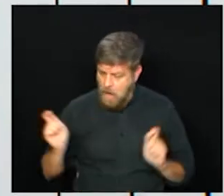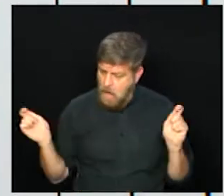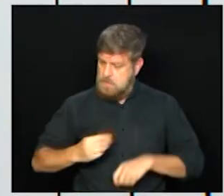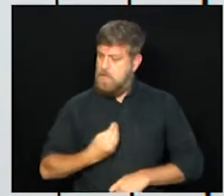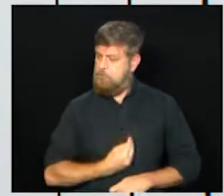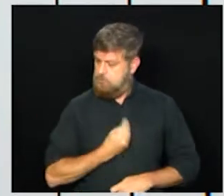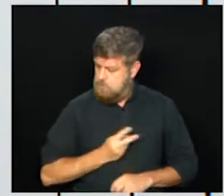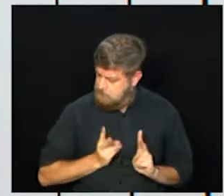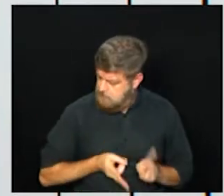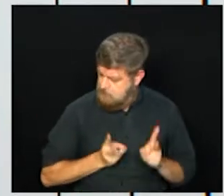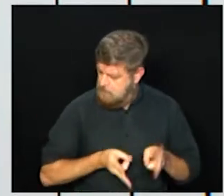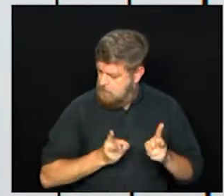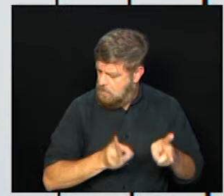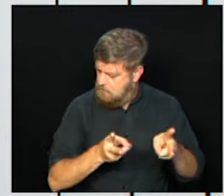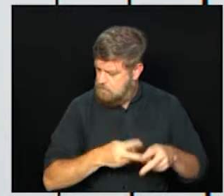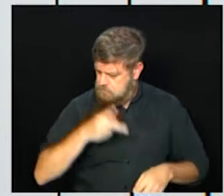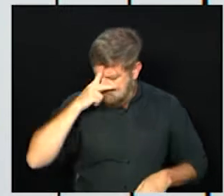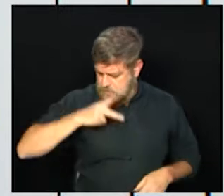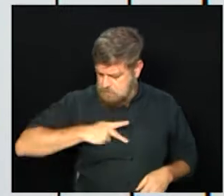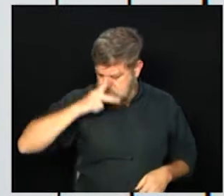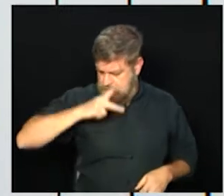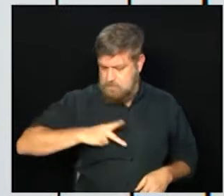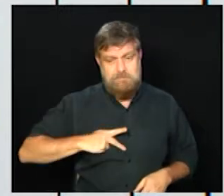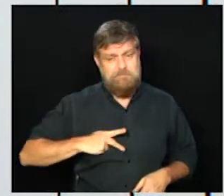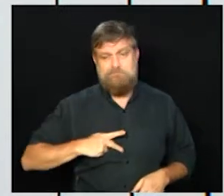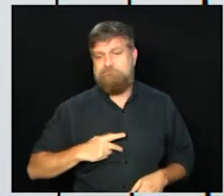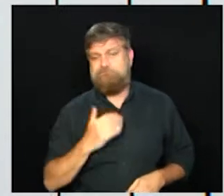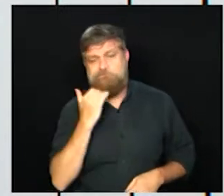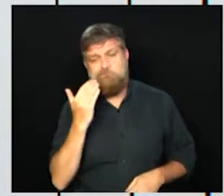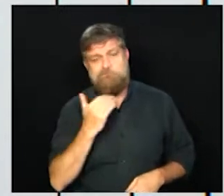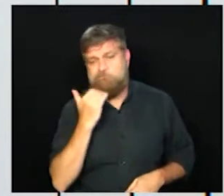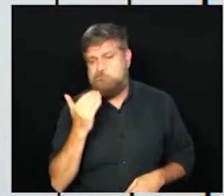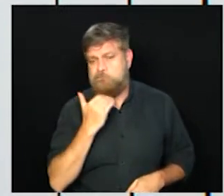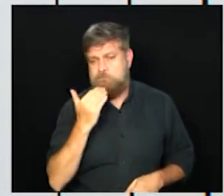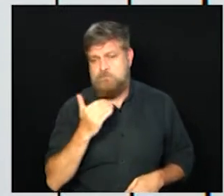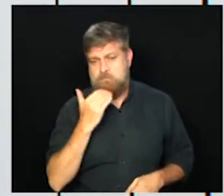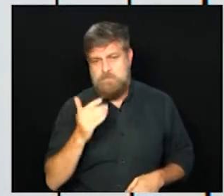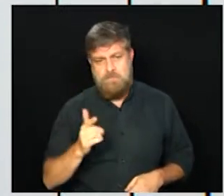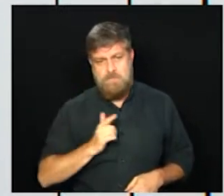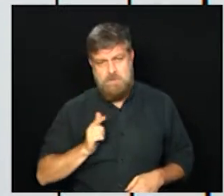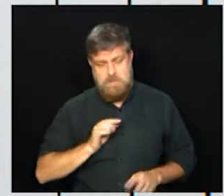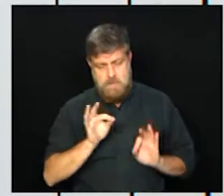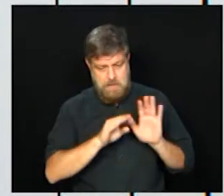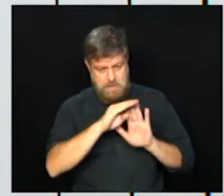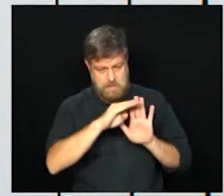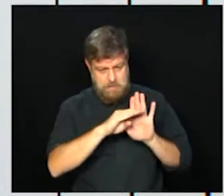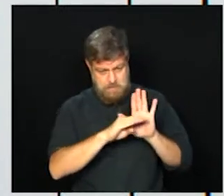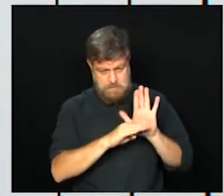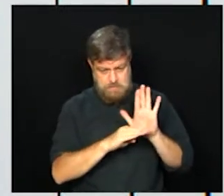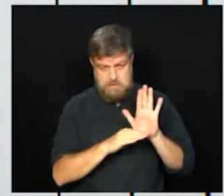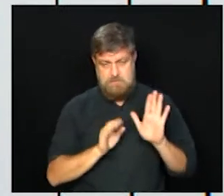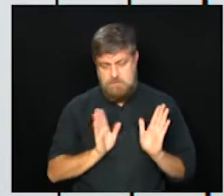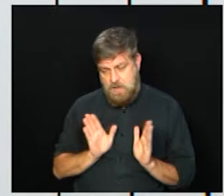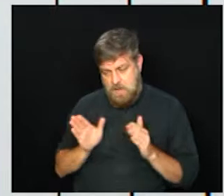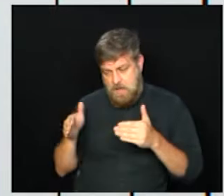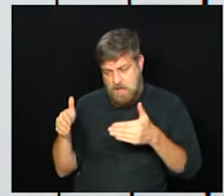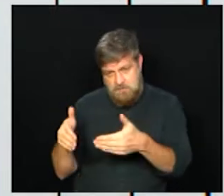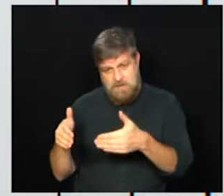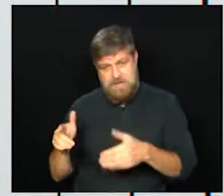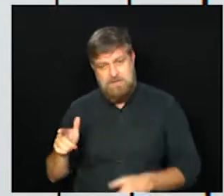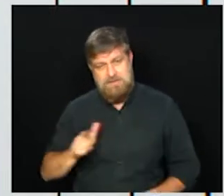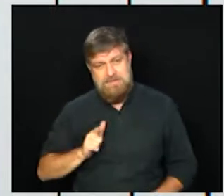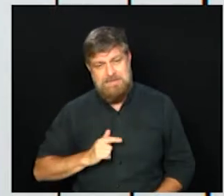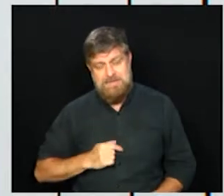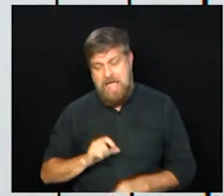sobreviver por si só não é dada. A gente tem alguns projetos, né, que prezam a construção de